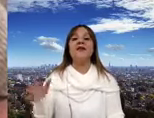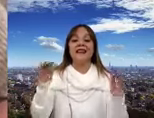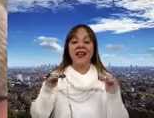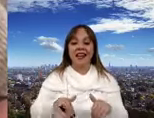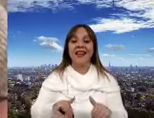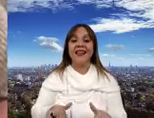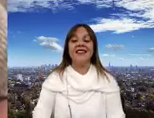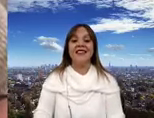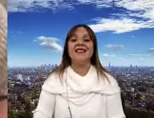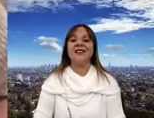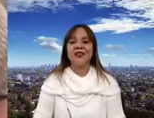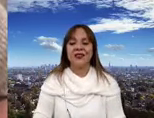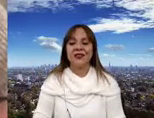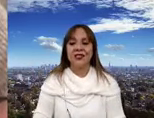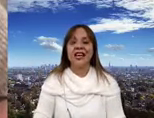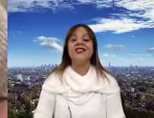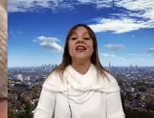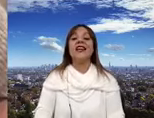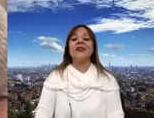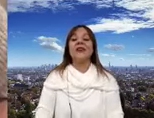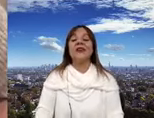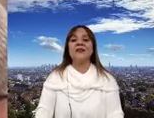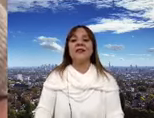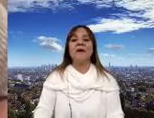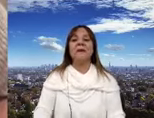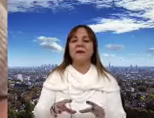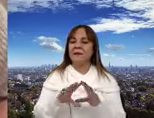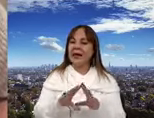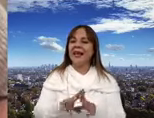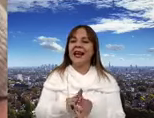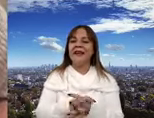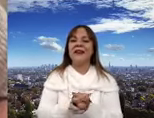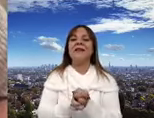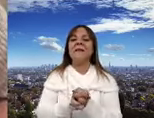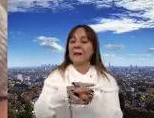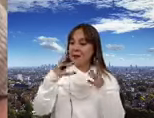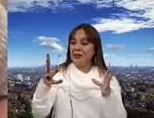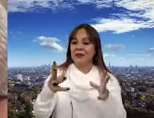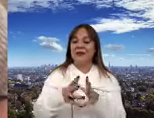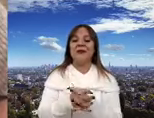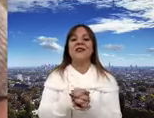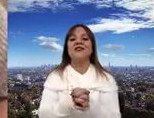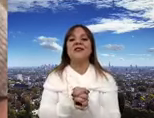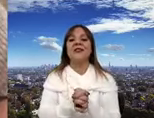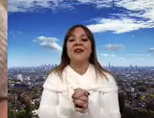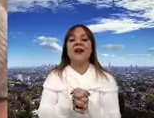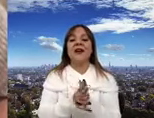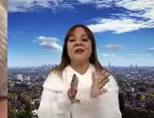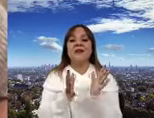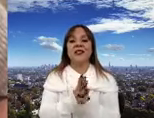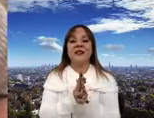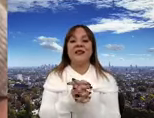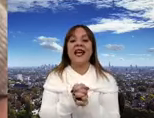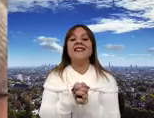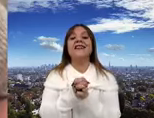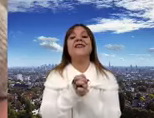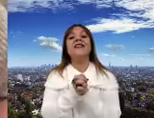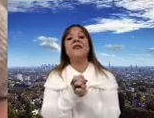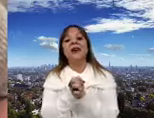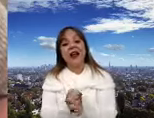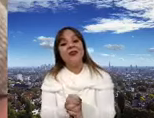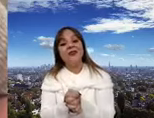às 16 horas com a gente, fazendo uma peça bem legal, né, também para o Dia dos Namorados com Santa Flex, e vai estar com o